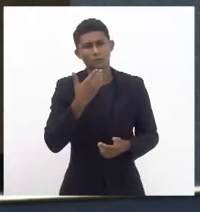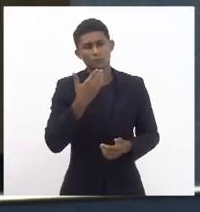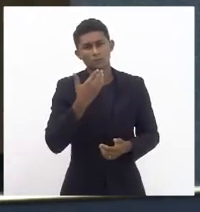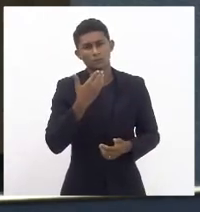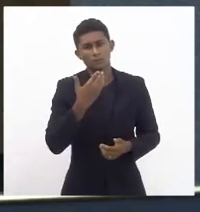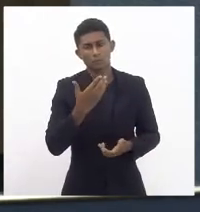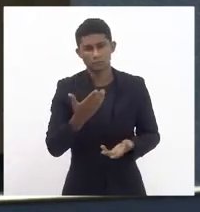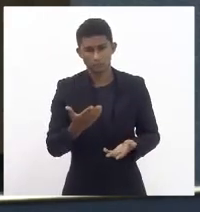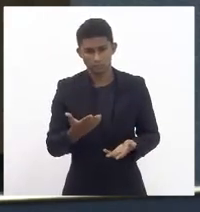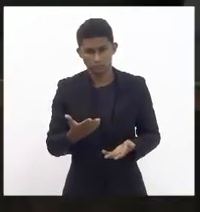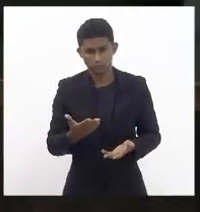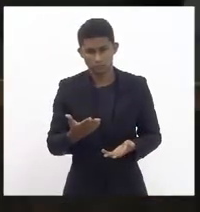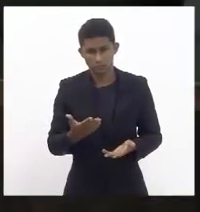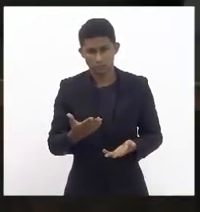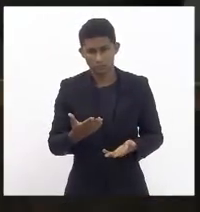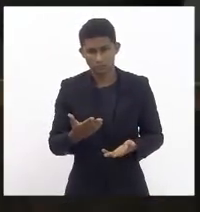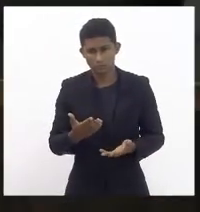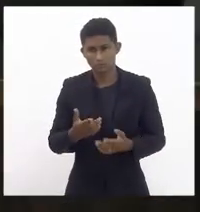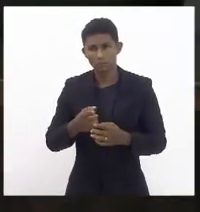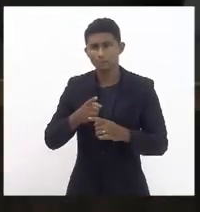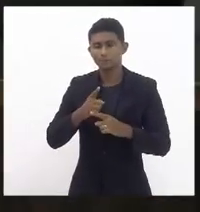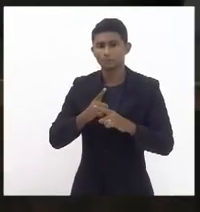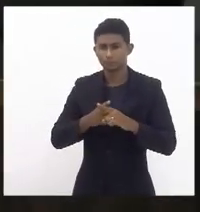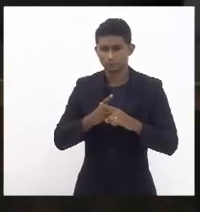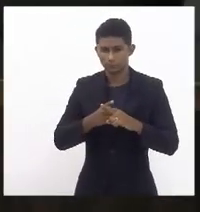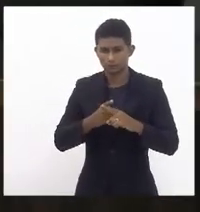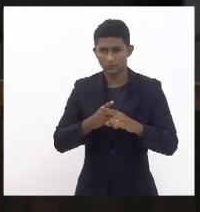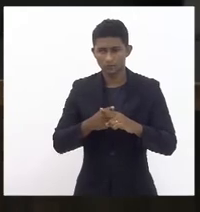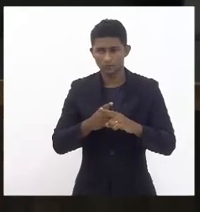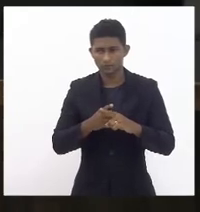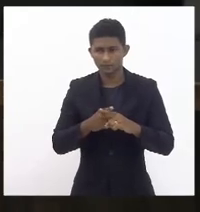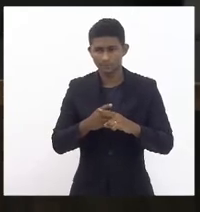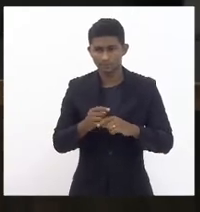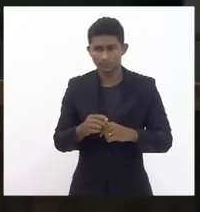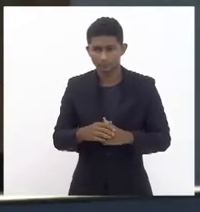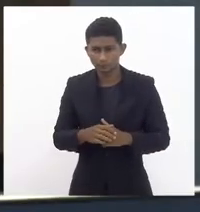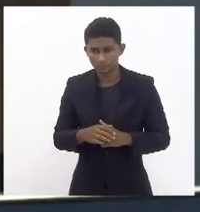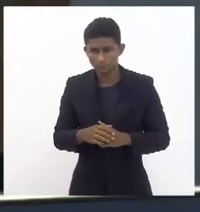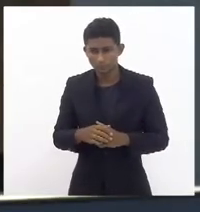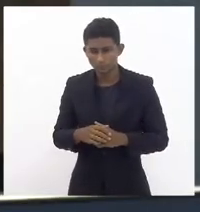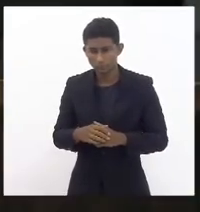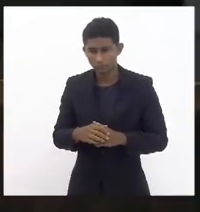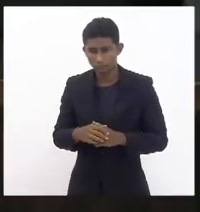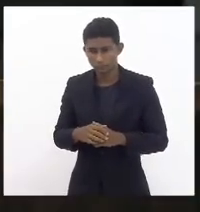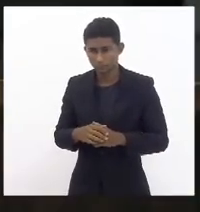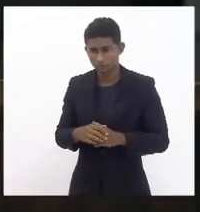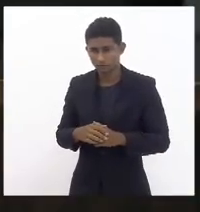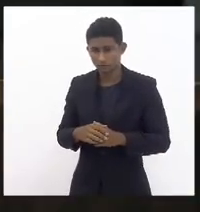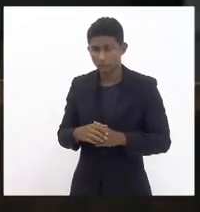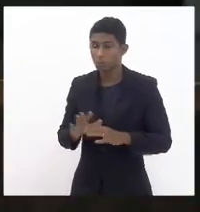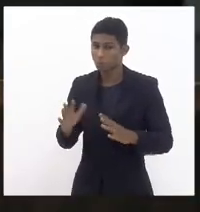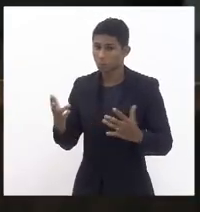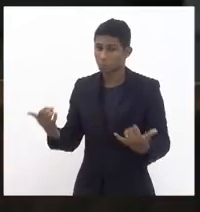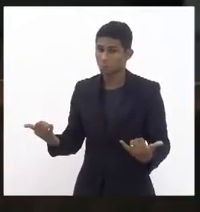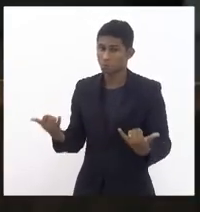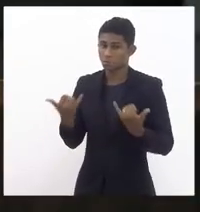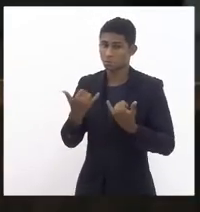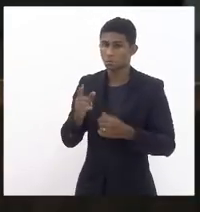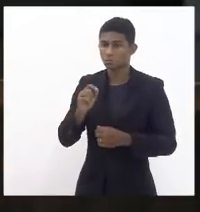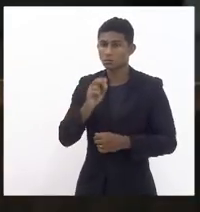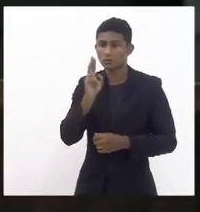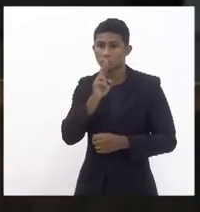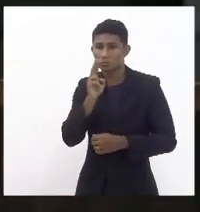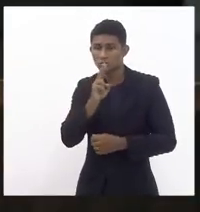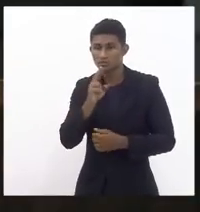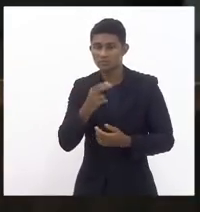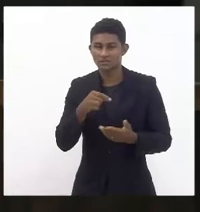apenas é porque só um são requerimento formado que foi urgência não que os olhos